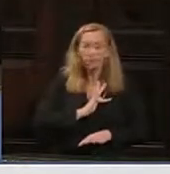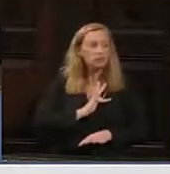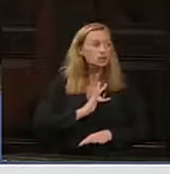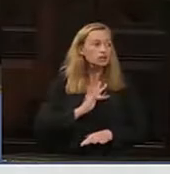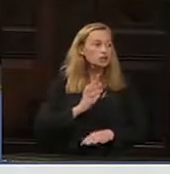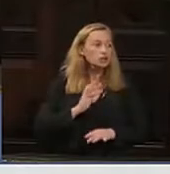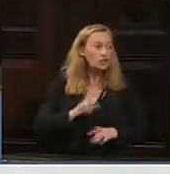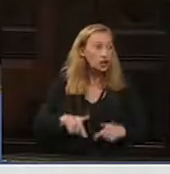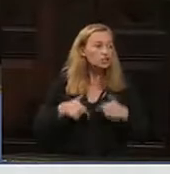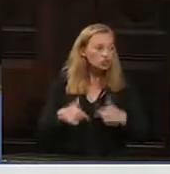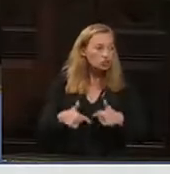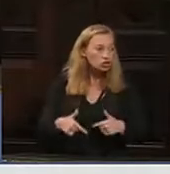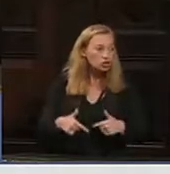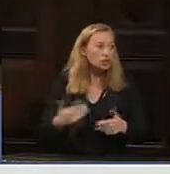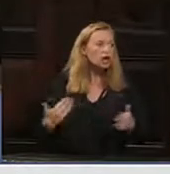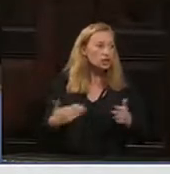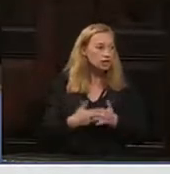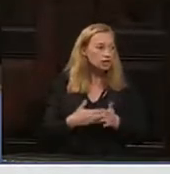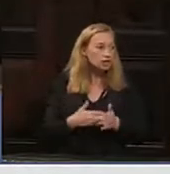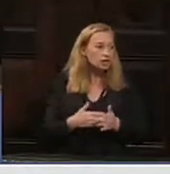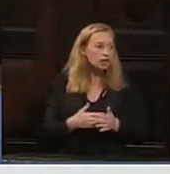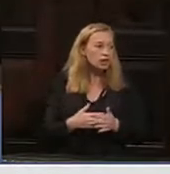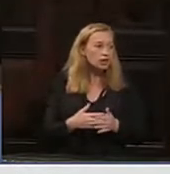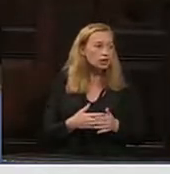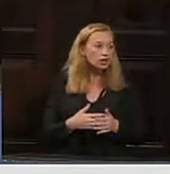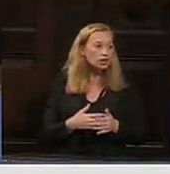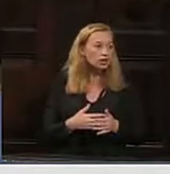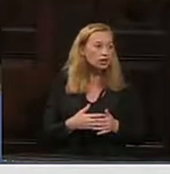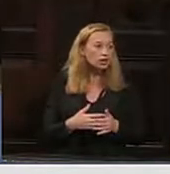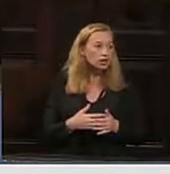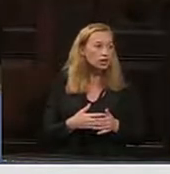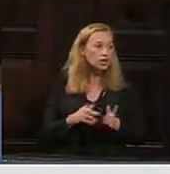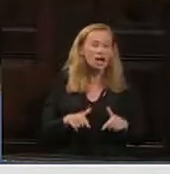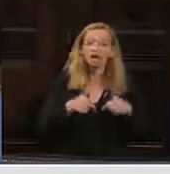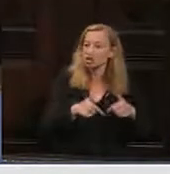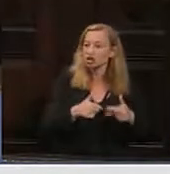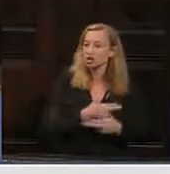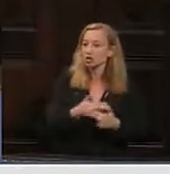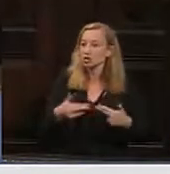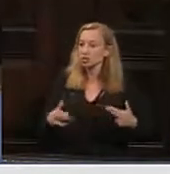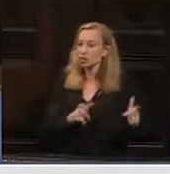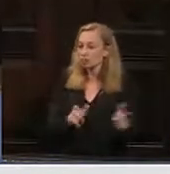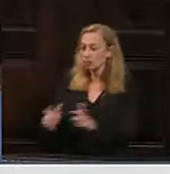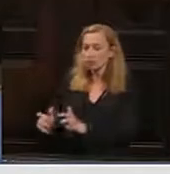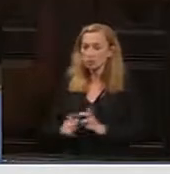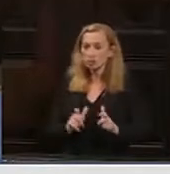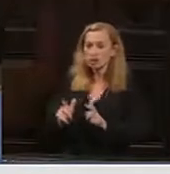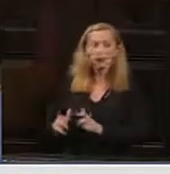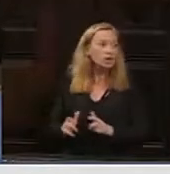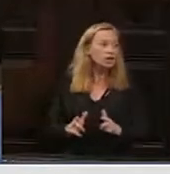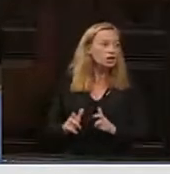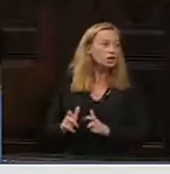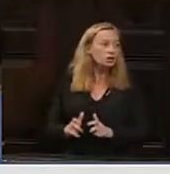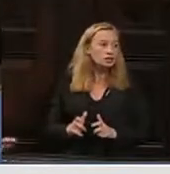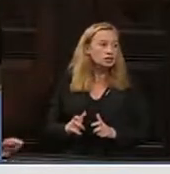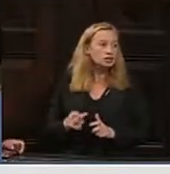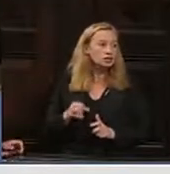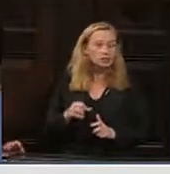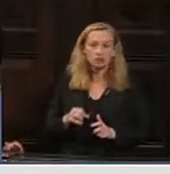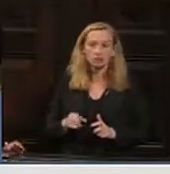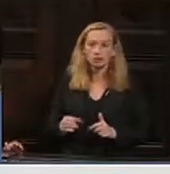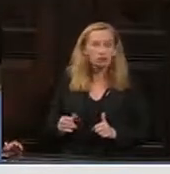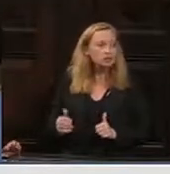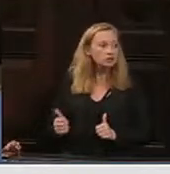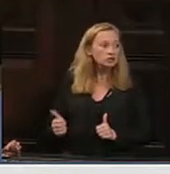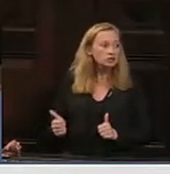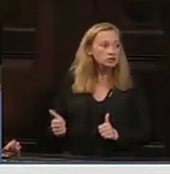até mesmo para colocar o policiamento em Cabo Frio, na área do deputado Serginho. Por quê? Se no mesmo dia,